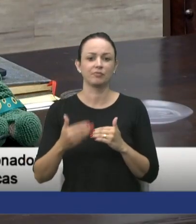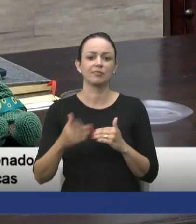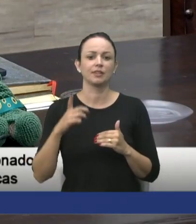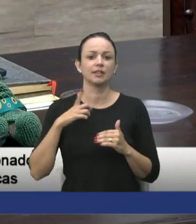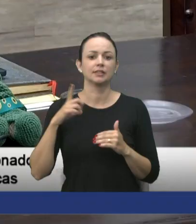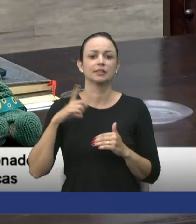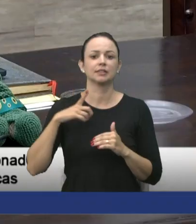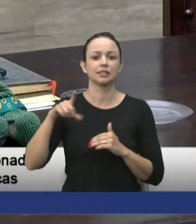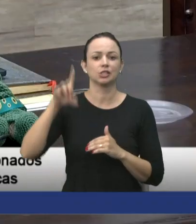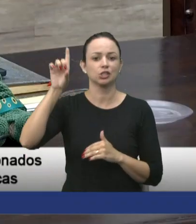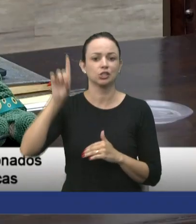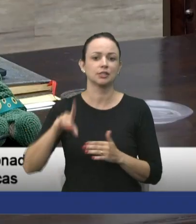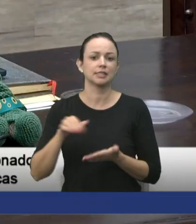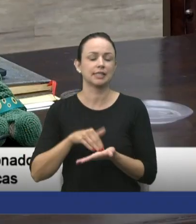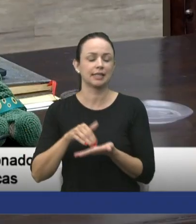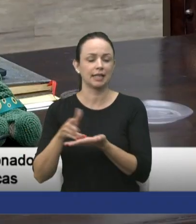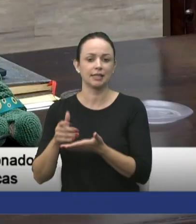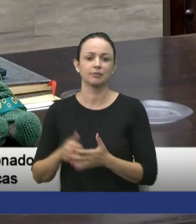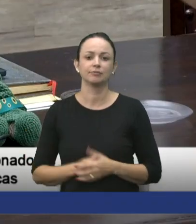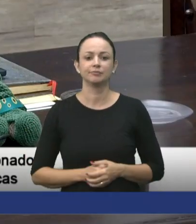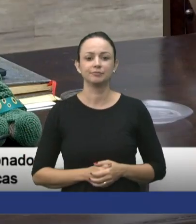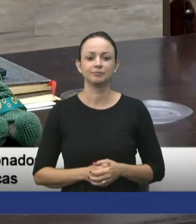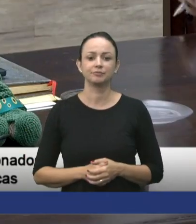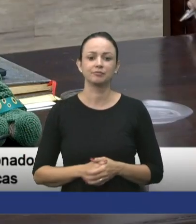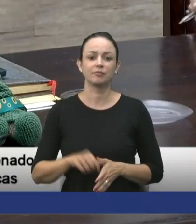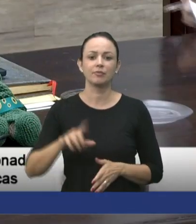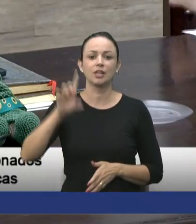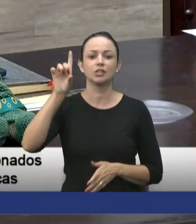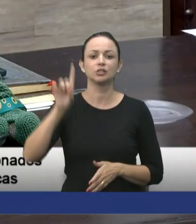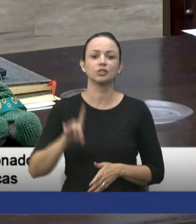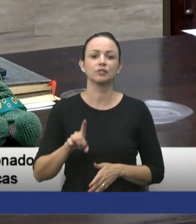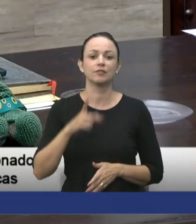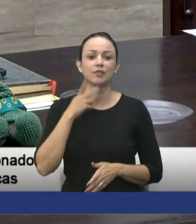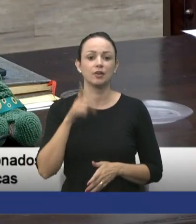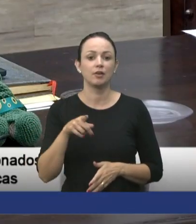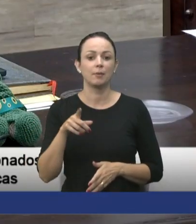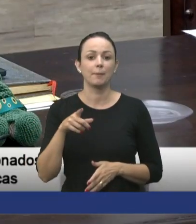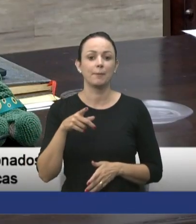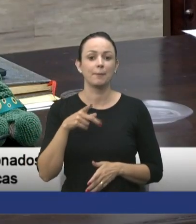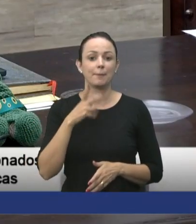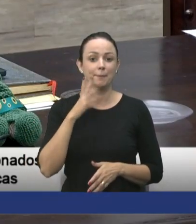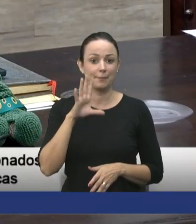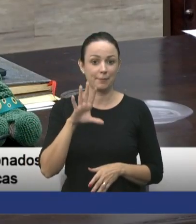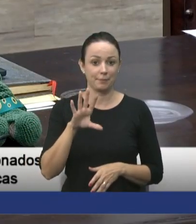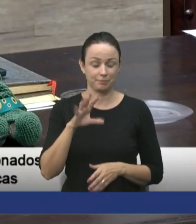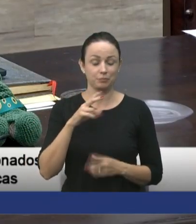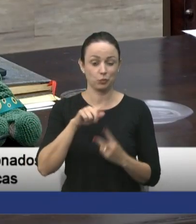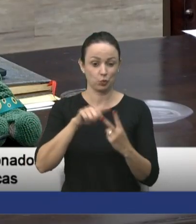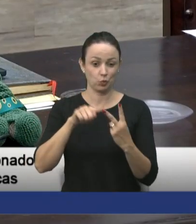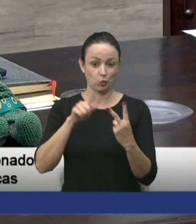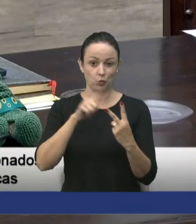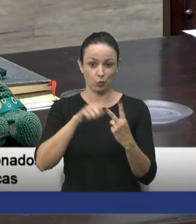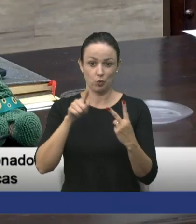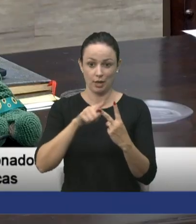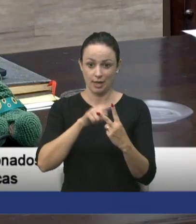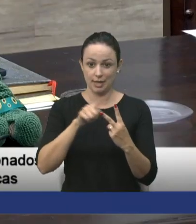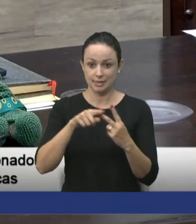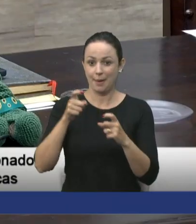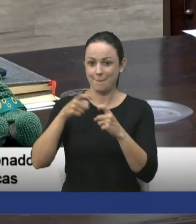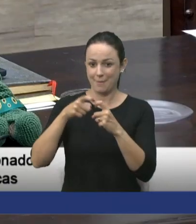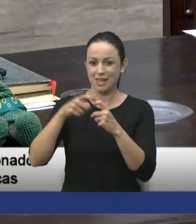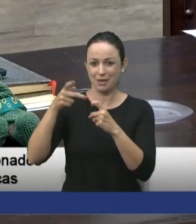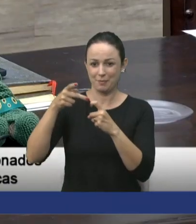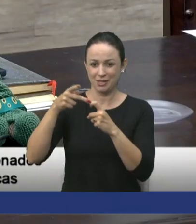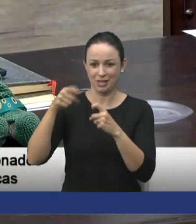diretorias de saúde, das secretarias. A diretora me traz assim, vamos pegar as nossas 2 pediatras e vamos reavaliar essas